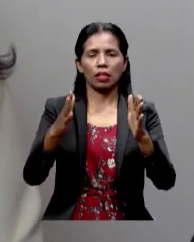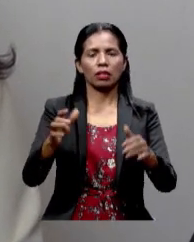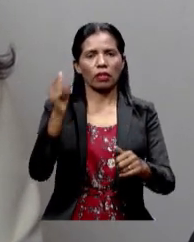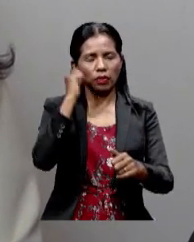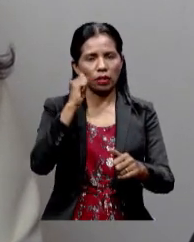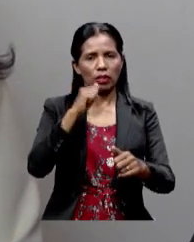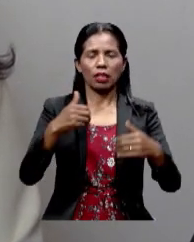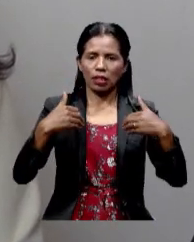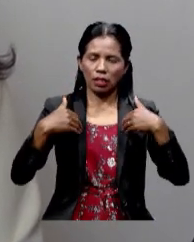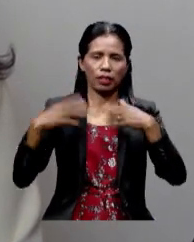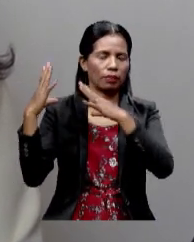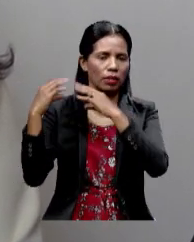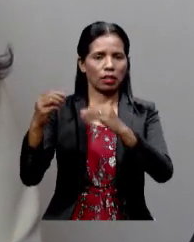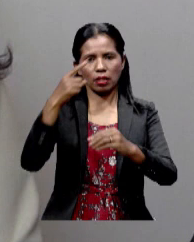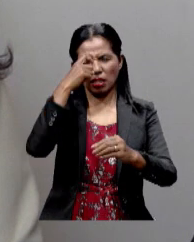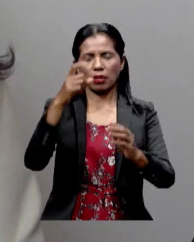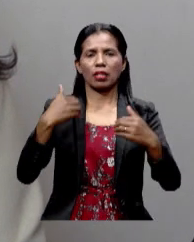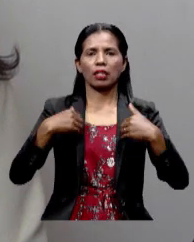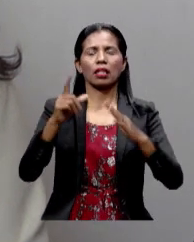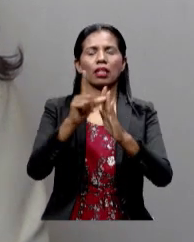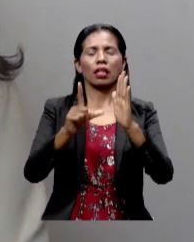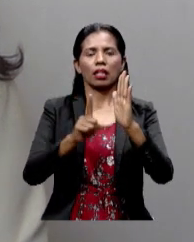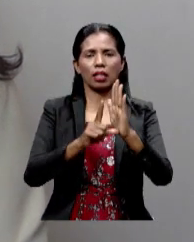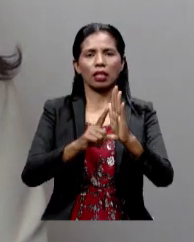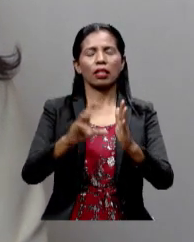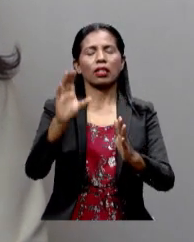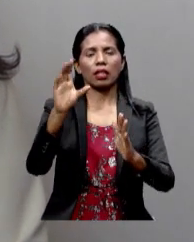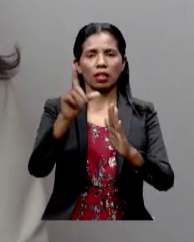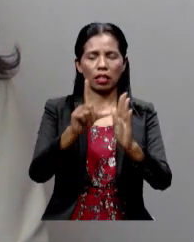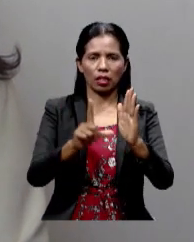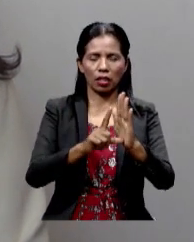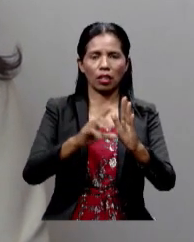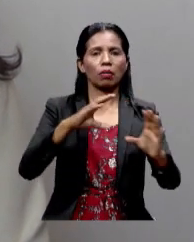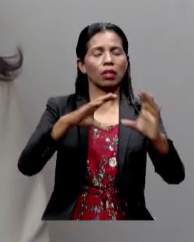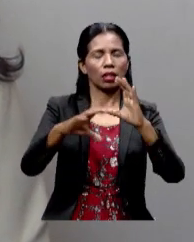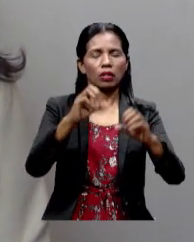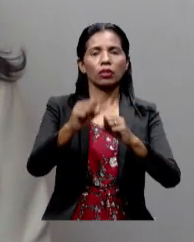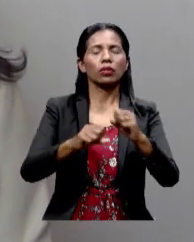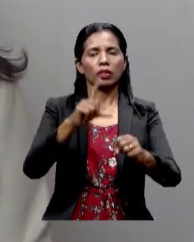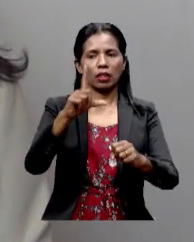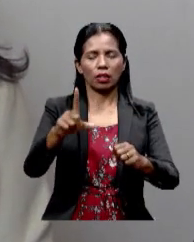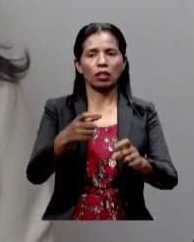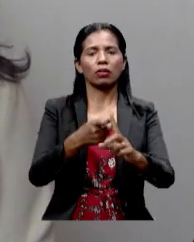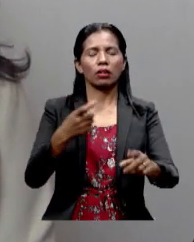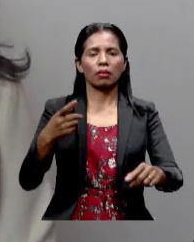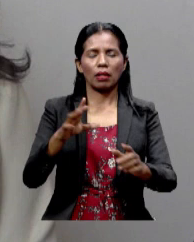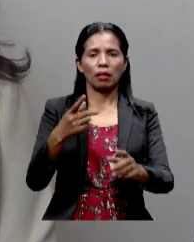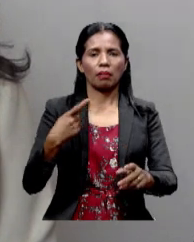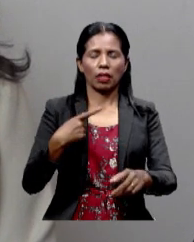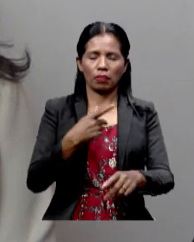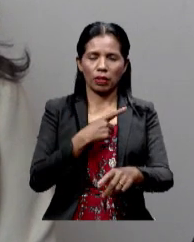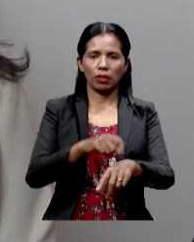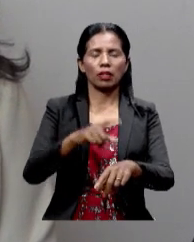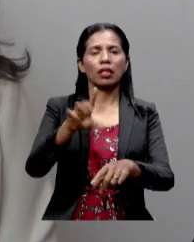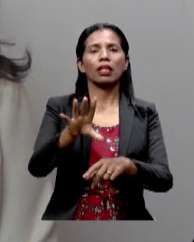nebe experiência tamba ia lei comunicação social até te na rua nebe mais si parlamento nebe parlamento hili ne ida